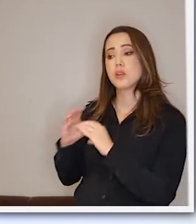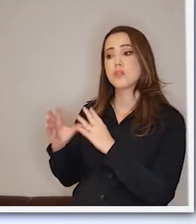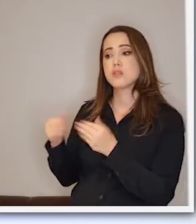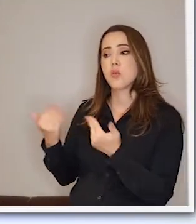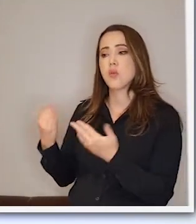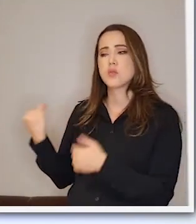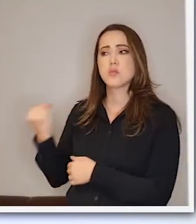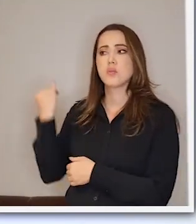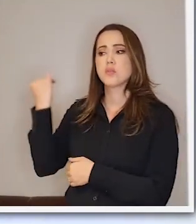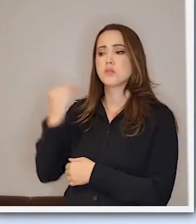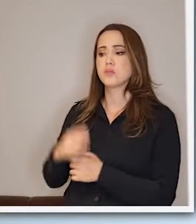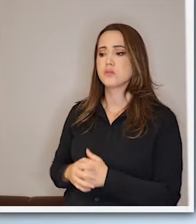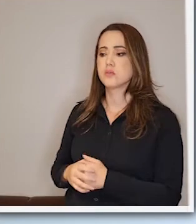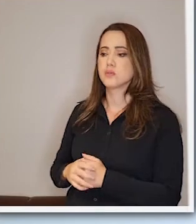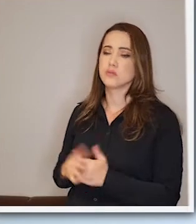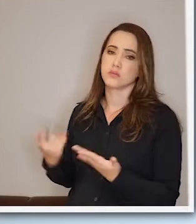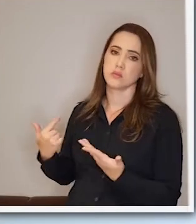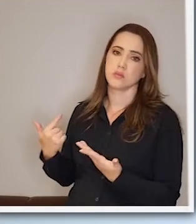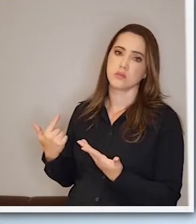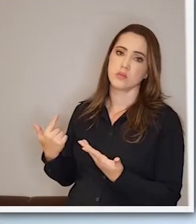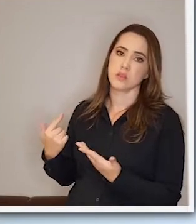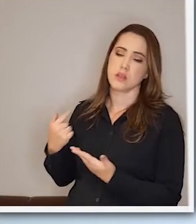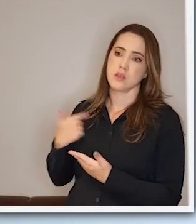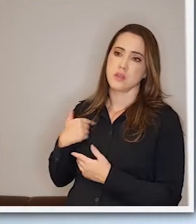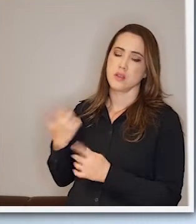é o meu talento? Você tem um talento, você é um comunicador.